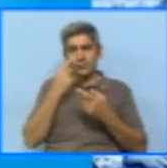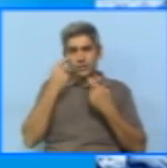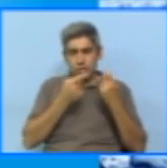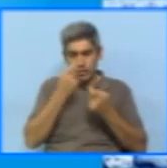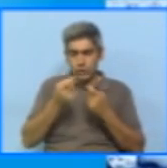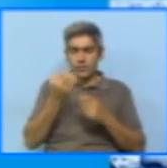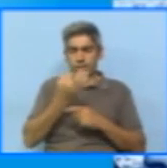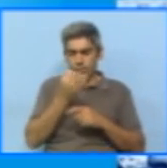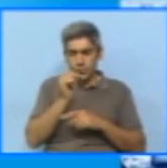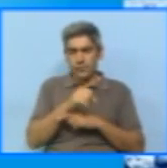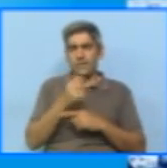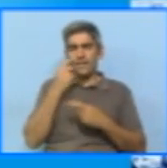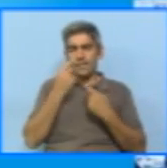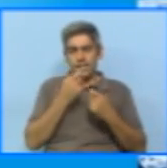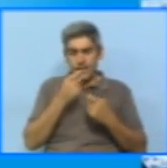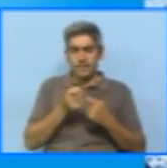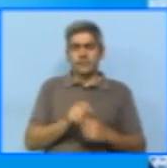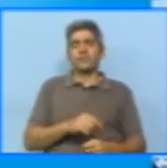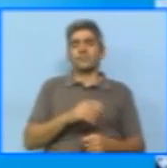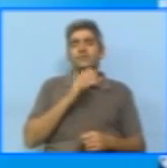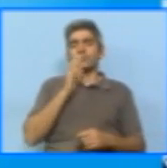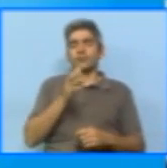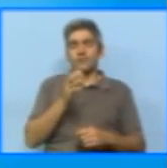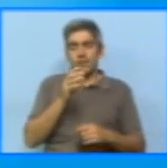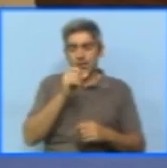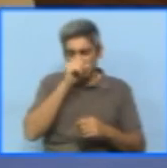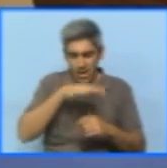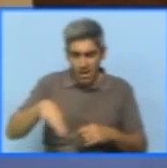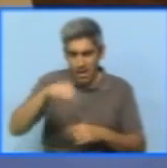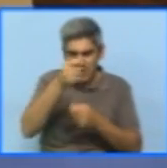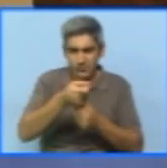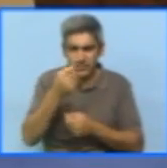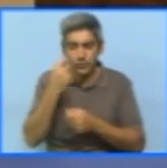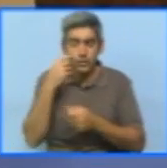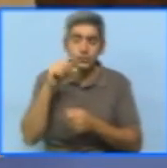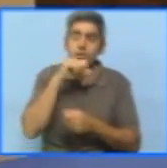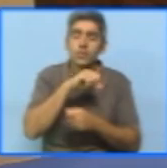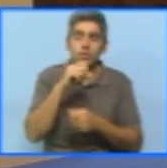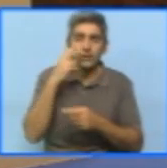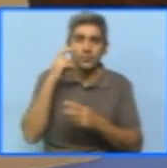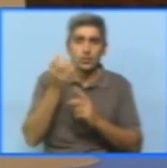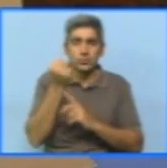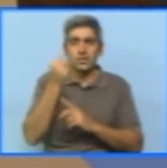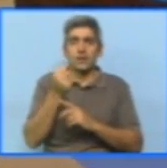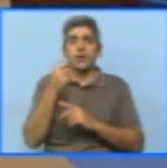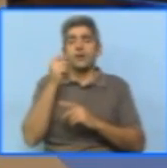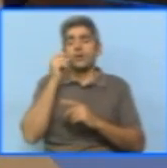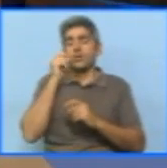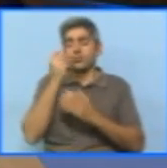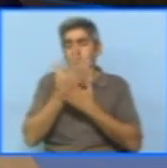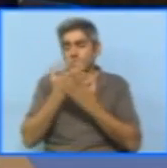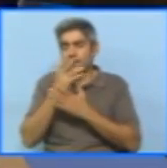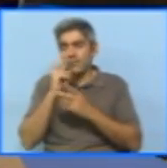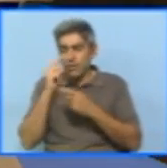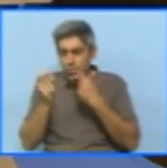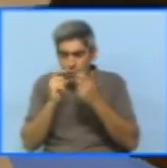procura este tesouro. Diz que o camponês encontrou por acaso, mas o negociante foi à procura. Ora bem,